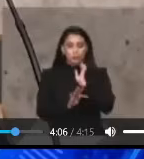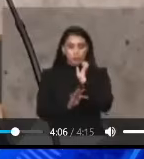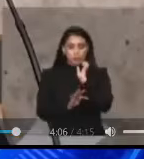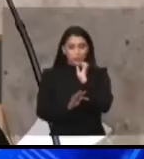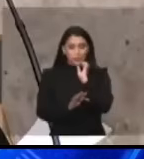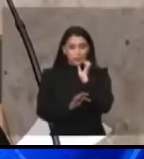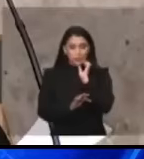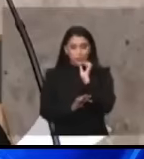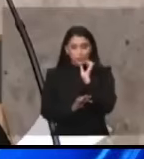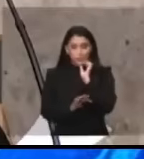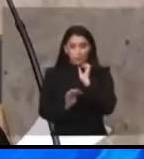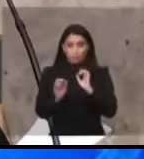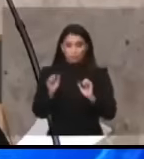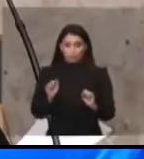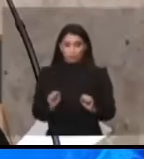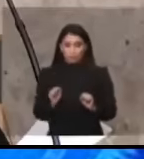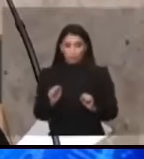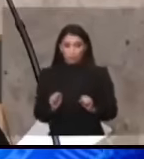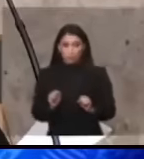Eu poderia